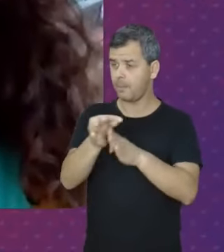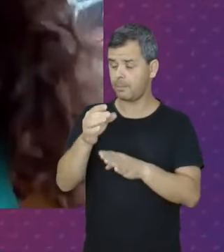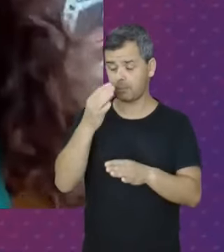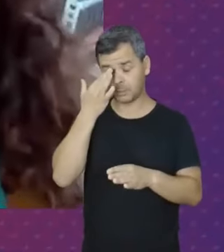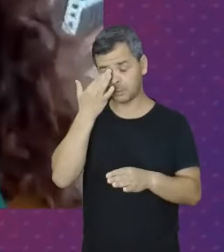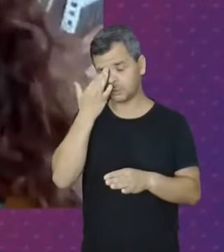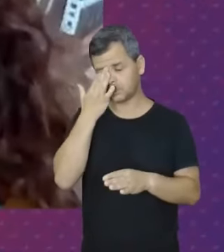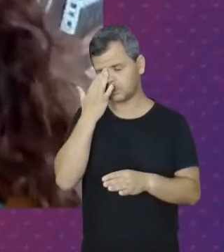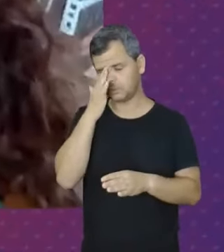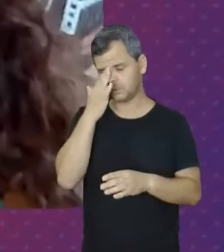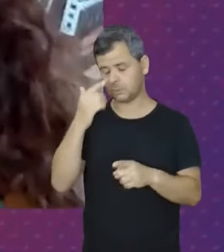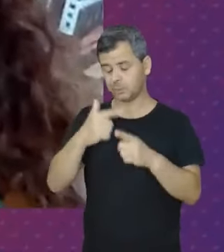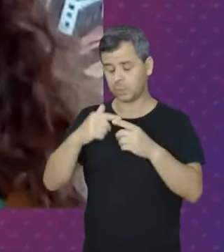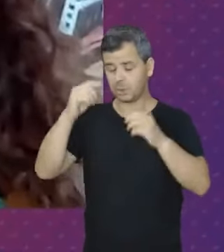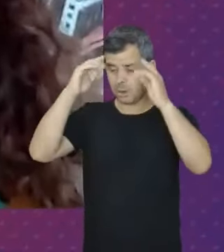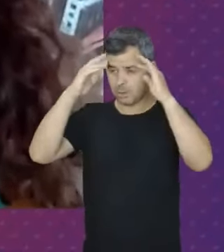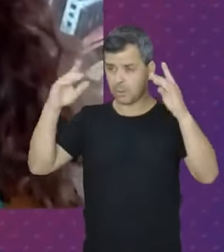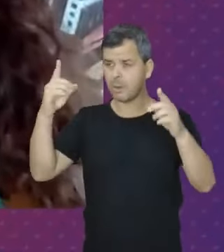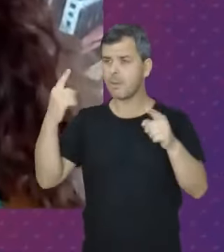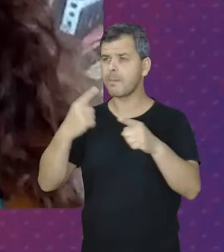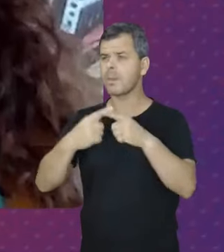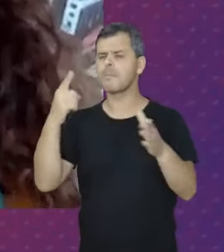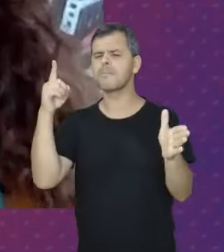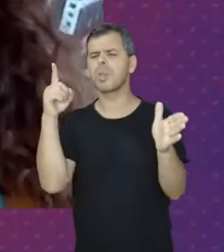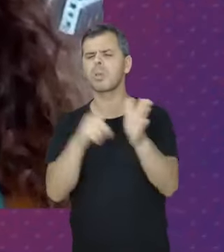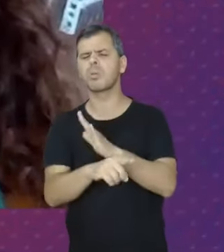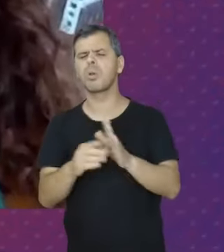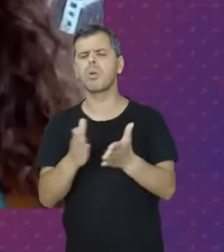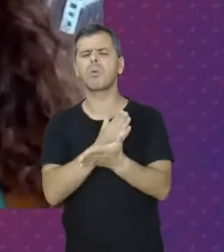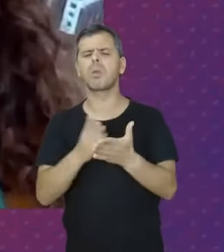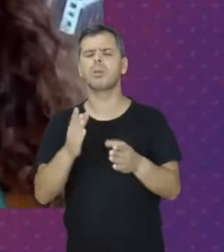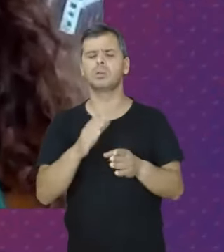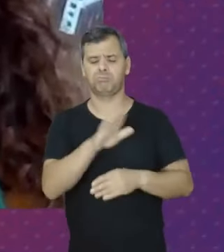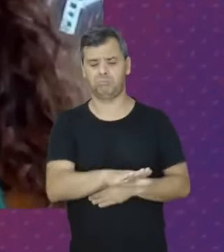no imaginário, para as crianças, você pergunta para qualquer criança,